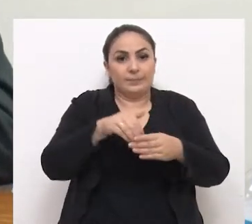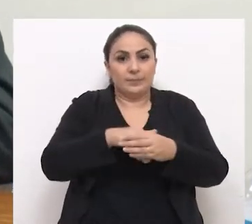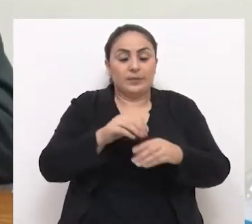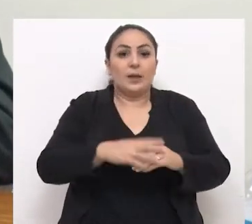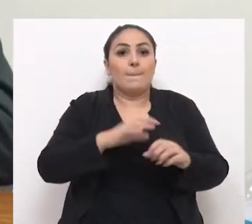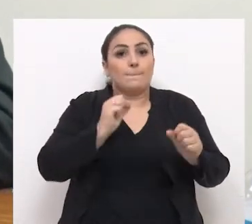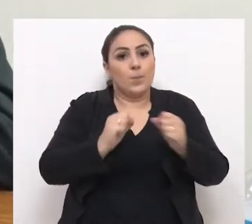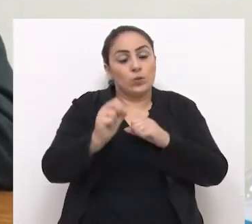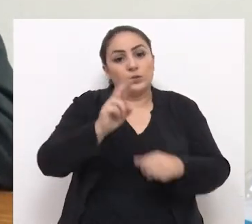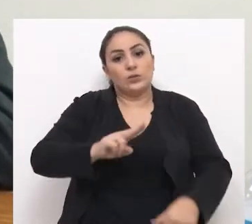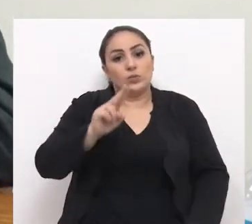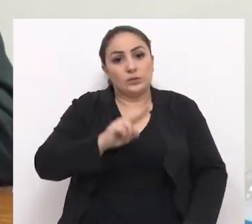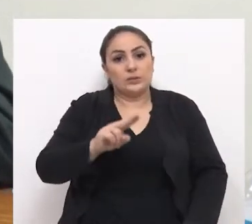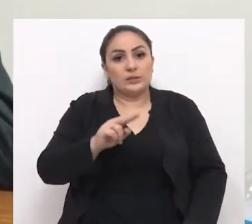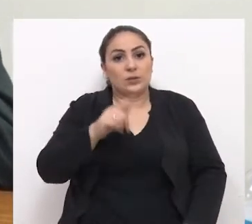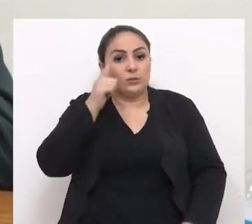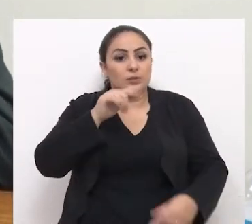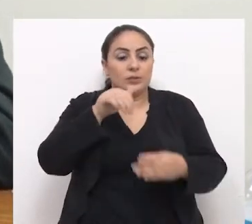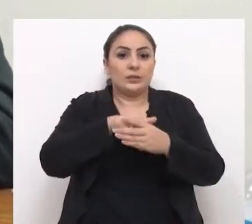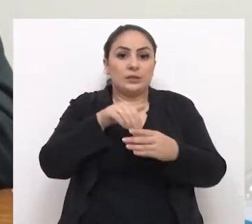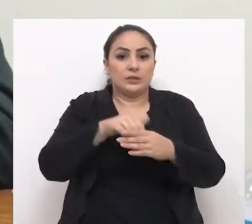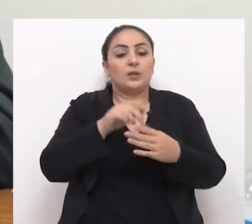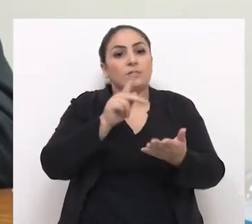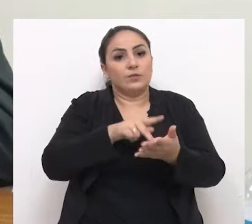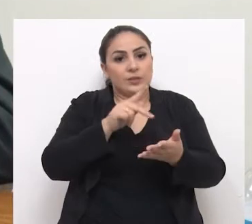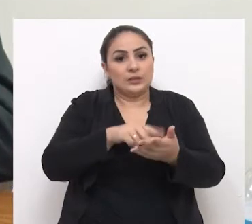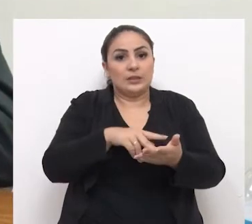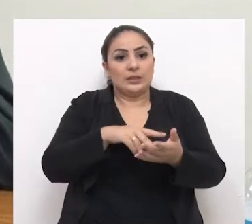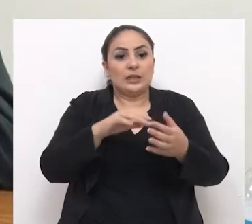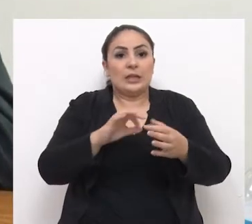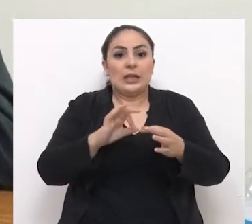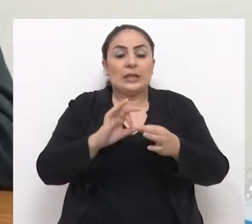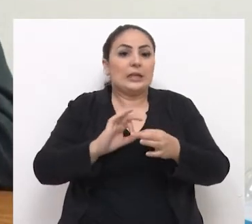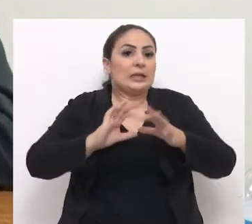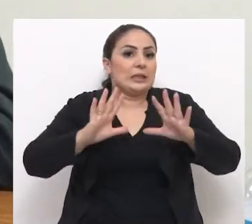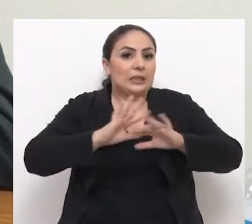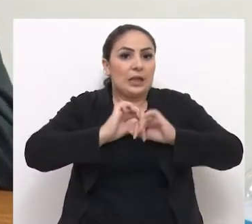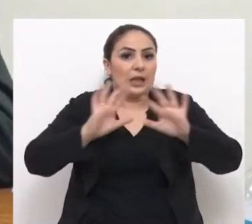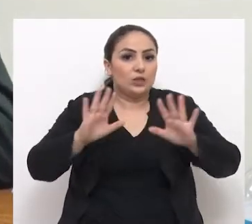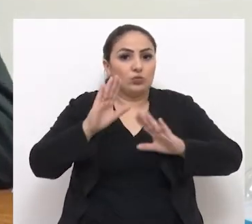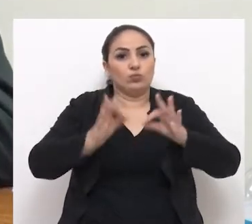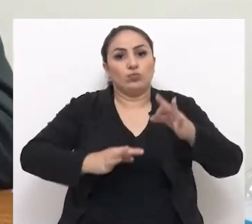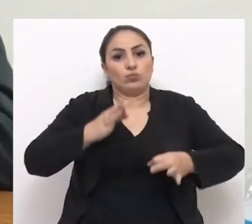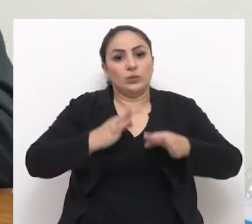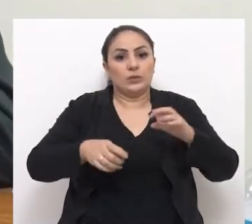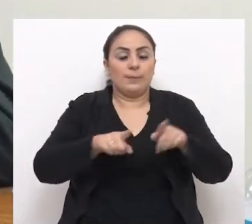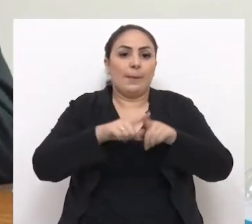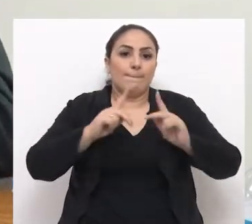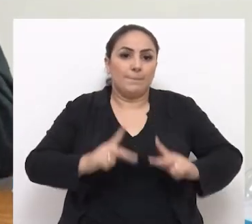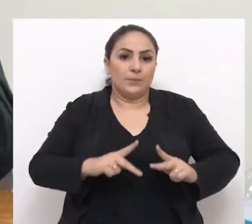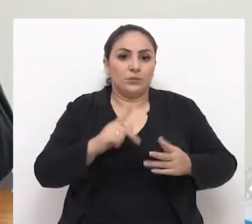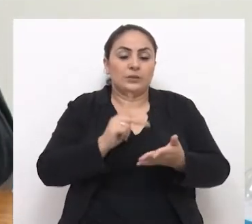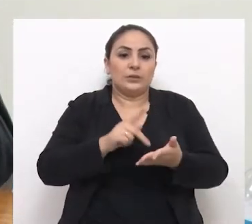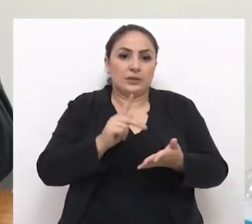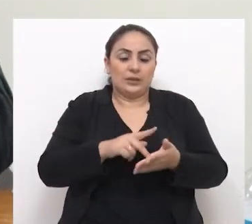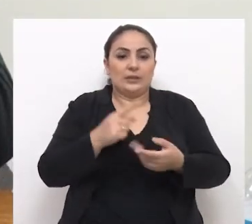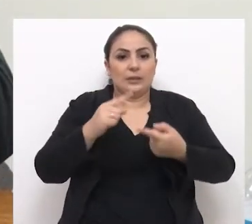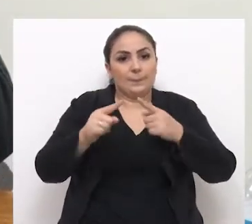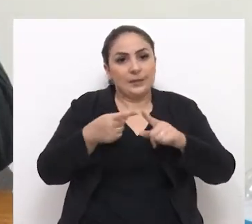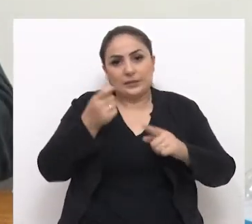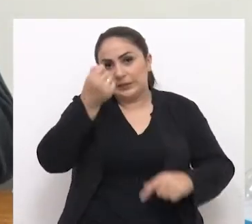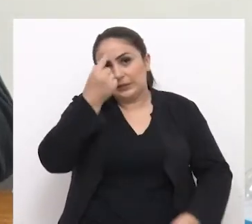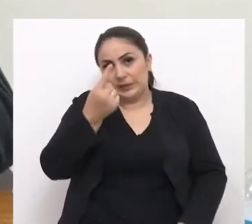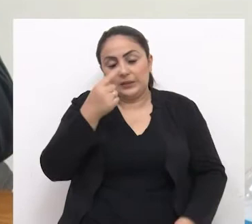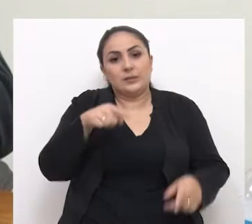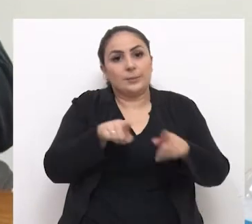Eleitoral, e pode usá-lo em prol de uma eleição que realmente seja limpa, seja justa e que as pessoas realmente